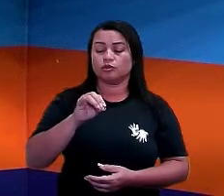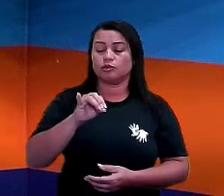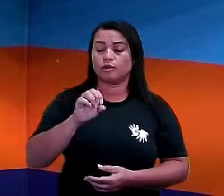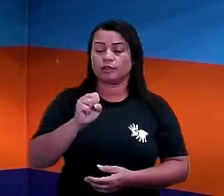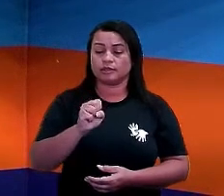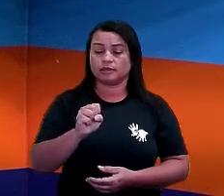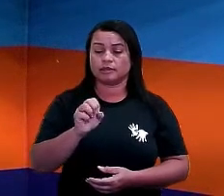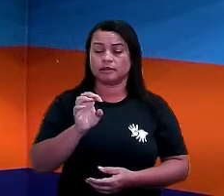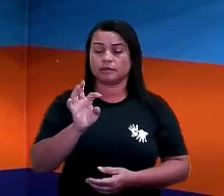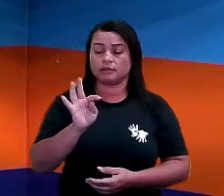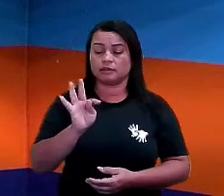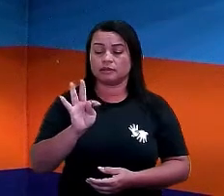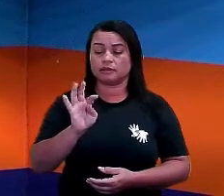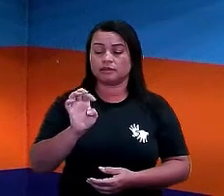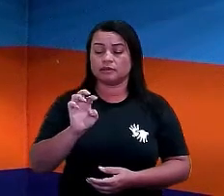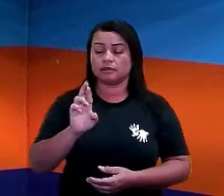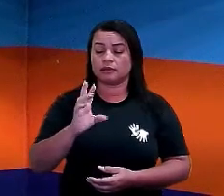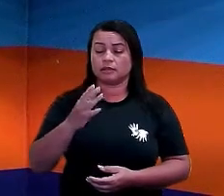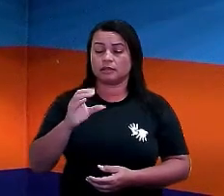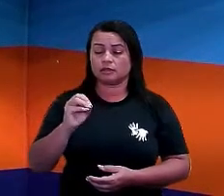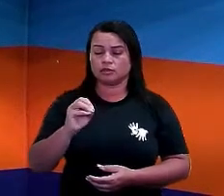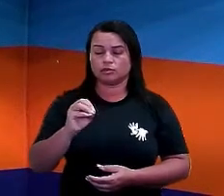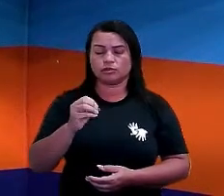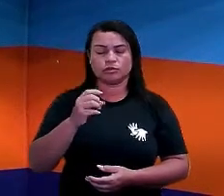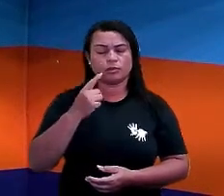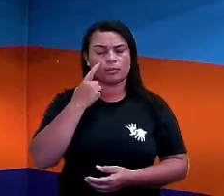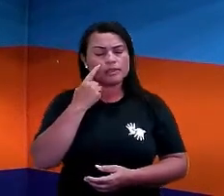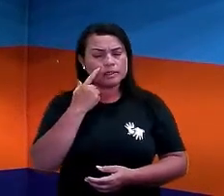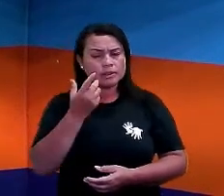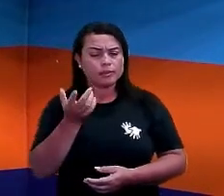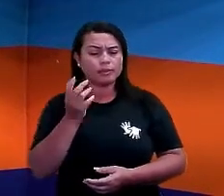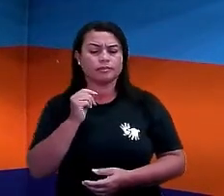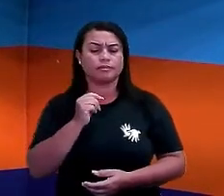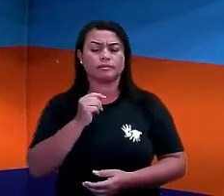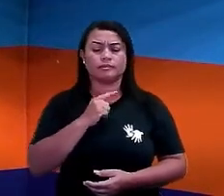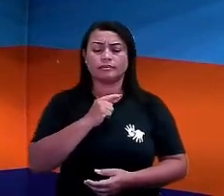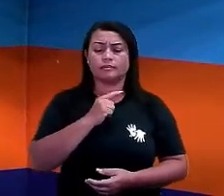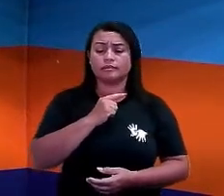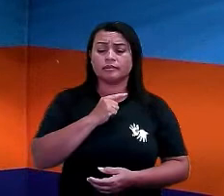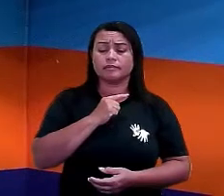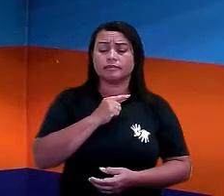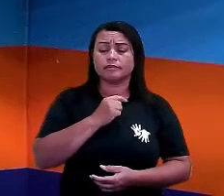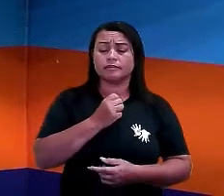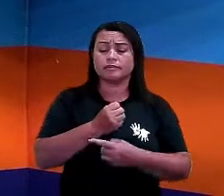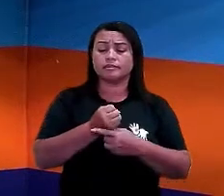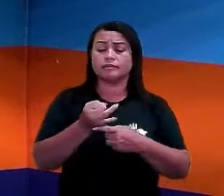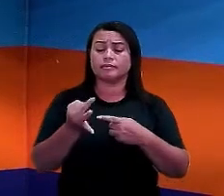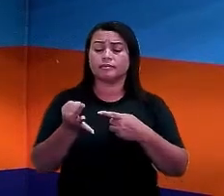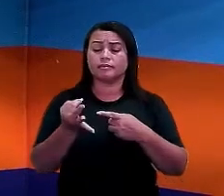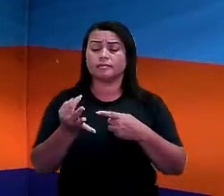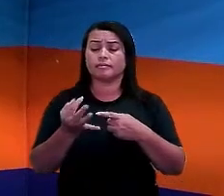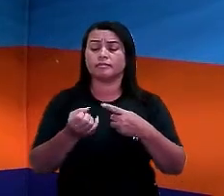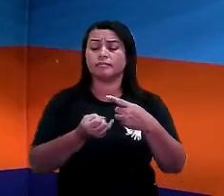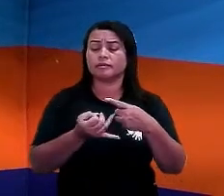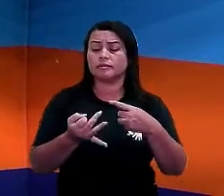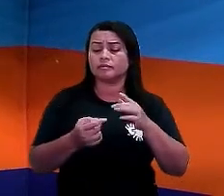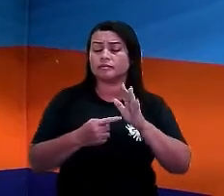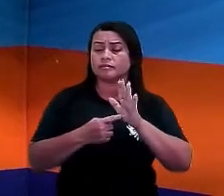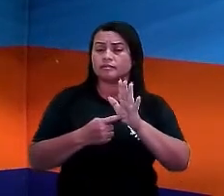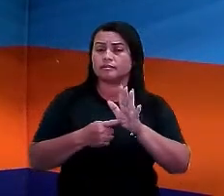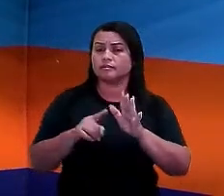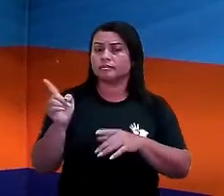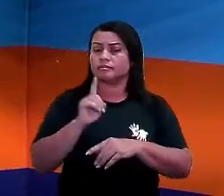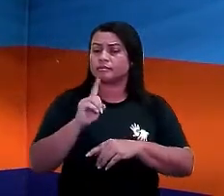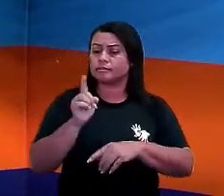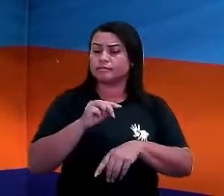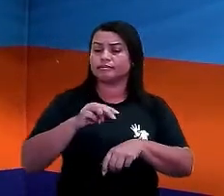2/3, tá certo? Agora preste atenção. A fração que indica o que não foi pintado de